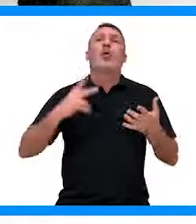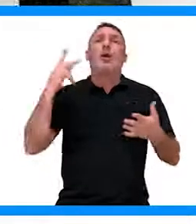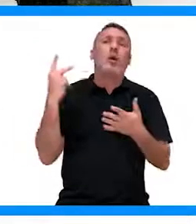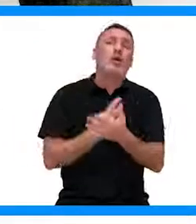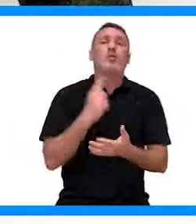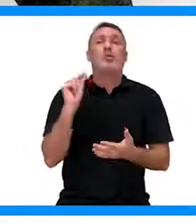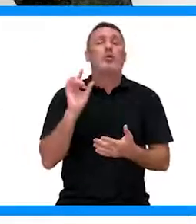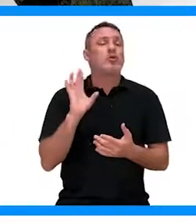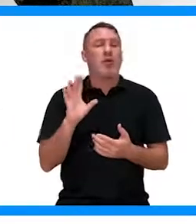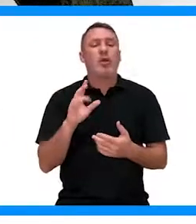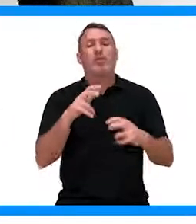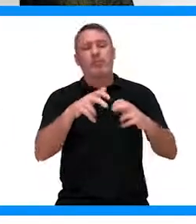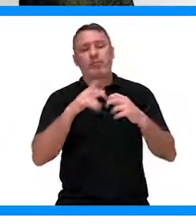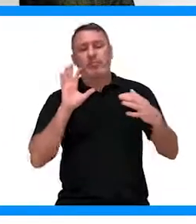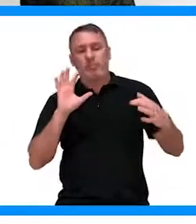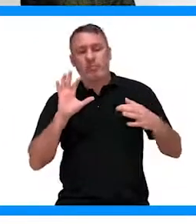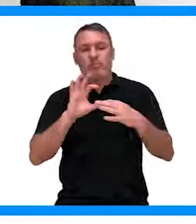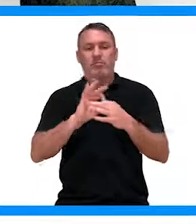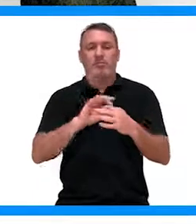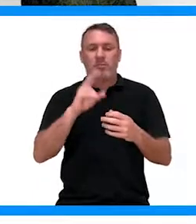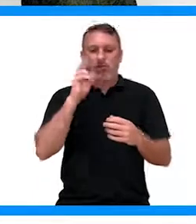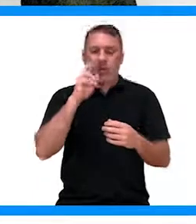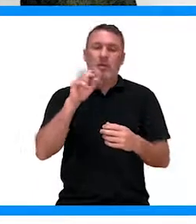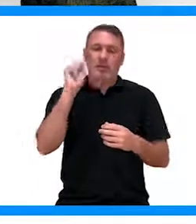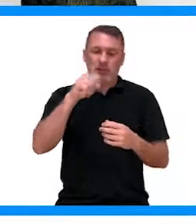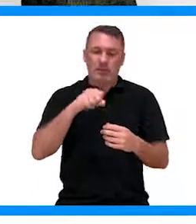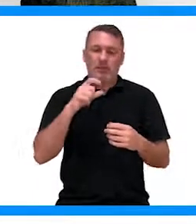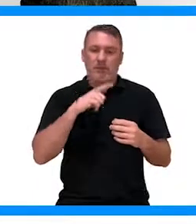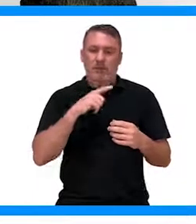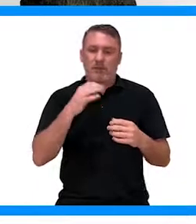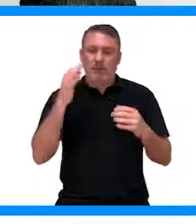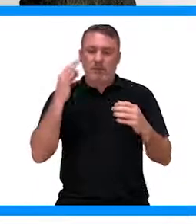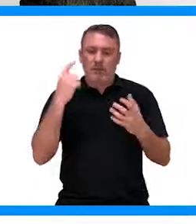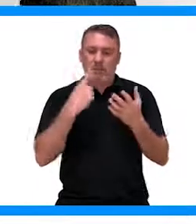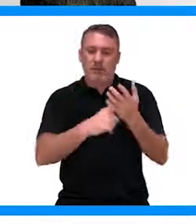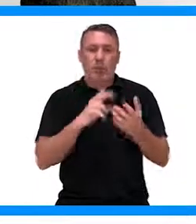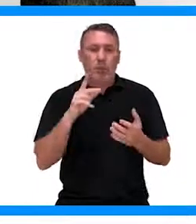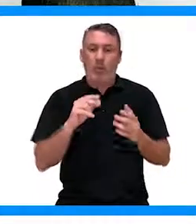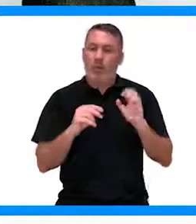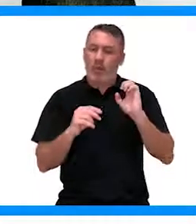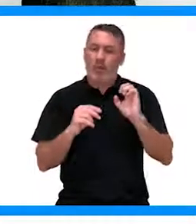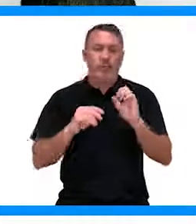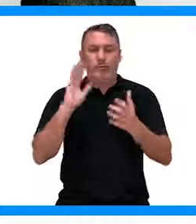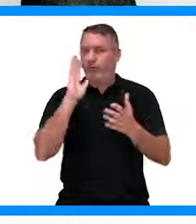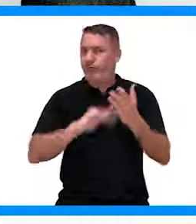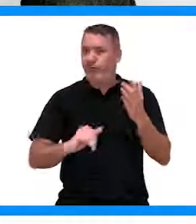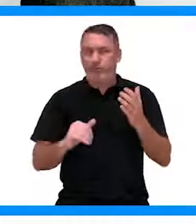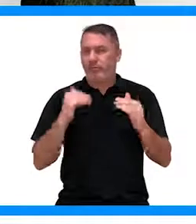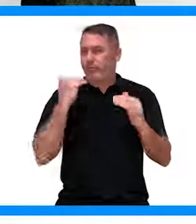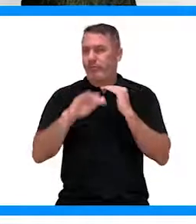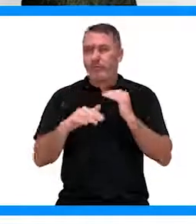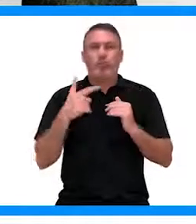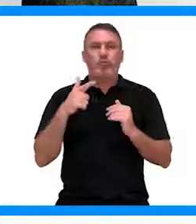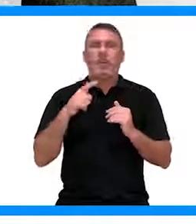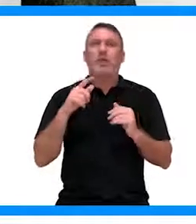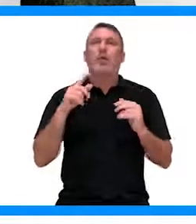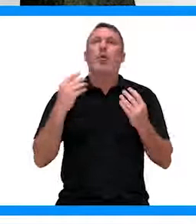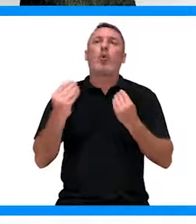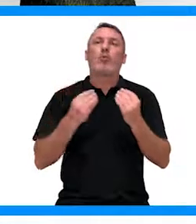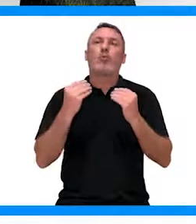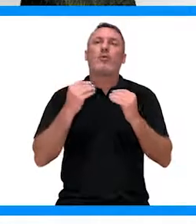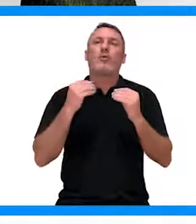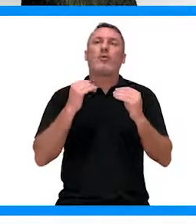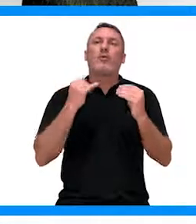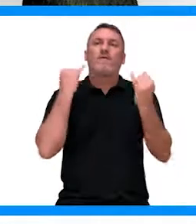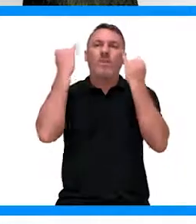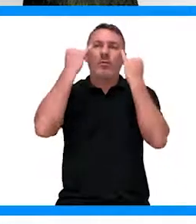o dia dele, né, a vida dele. Então, aí a gente pode afirmar que não é a E, a gente já descarta, porque não está